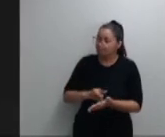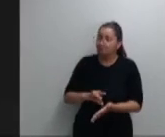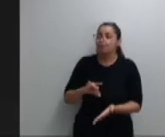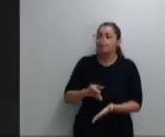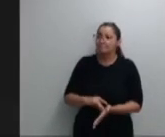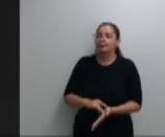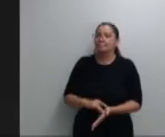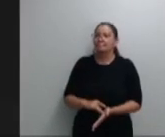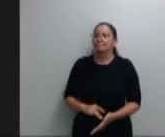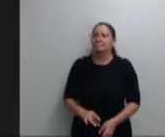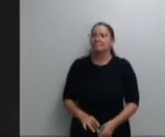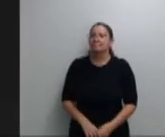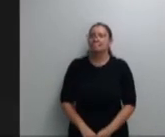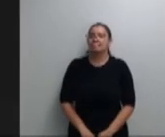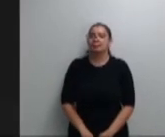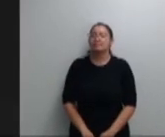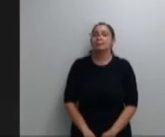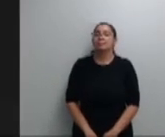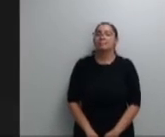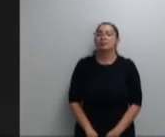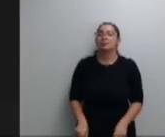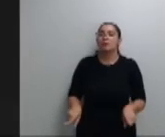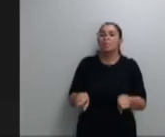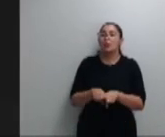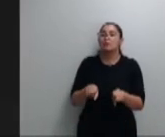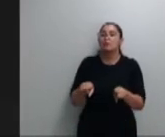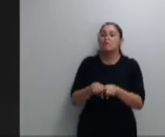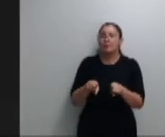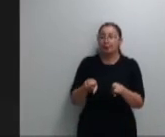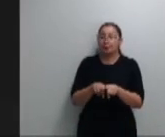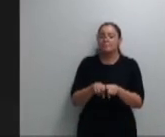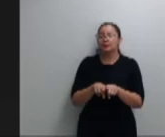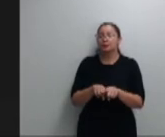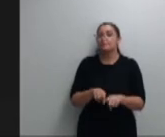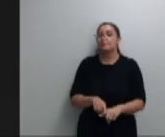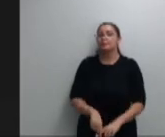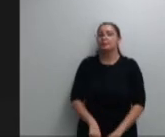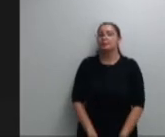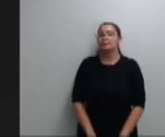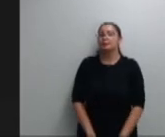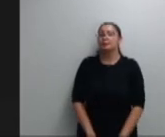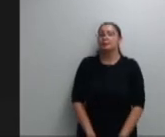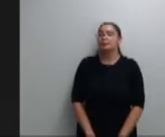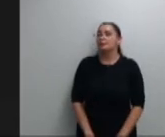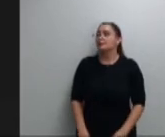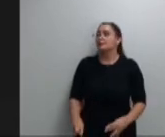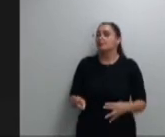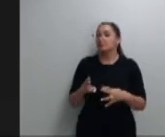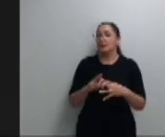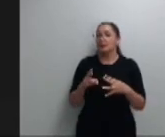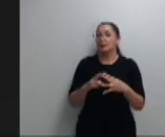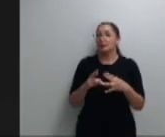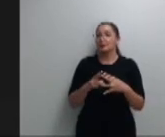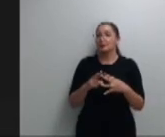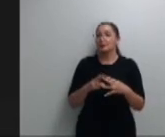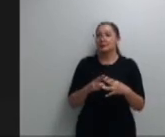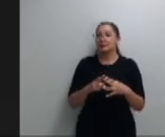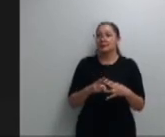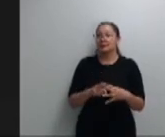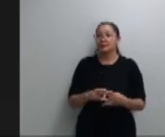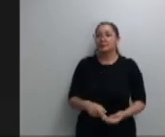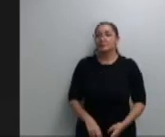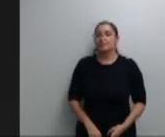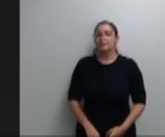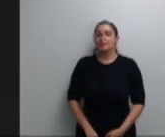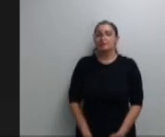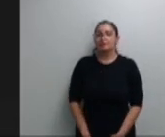oral e portanto também nas suas peças tanto de recurso como na resposta assim diante da omissão em